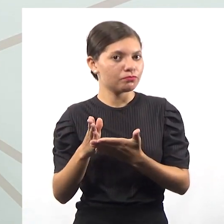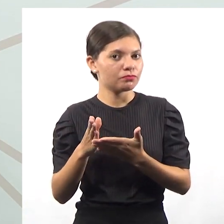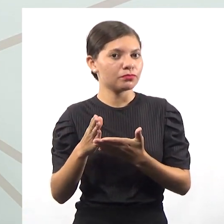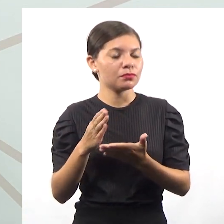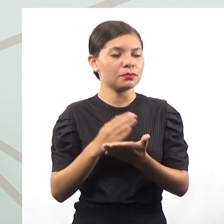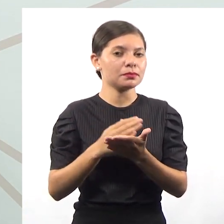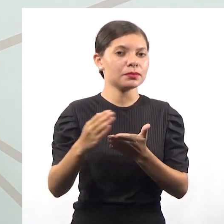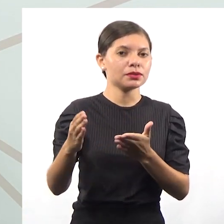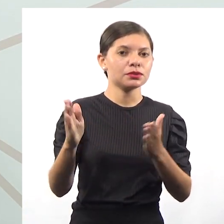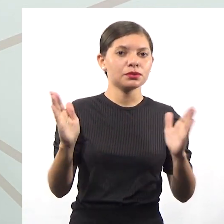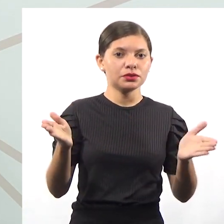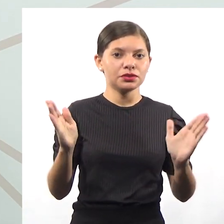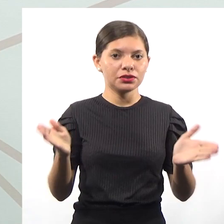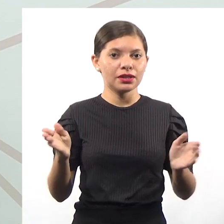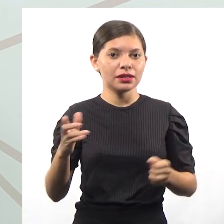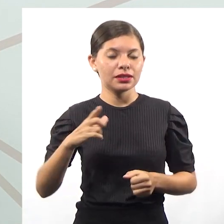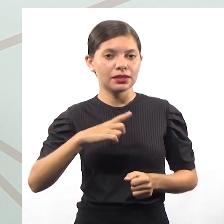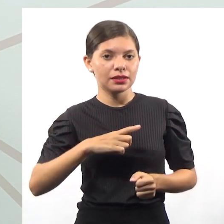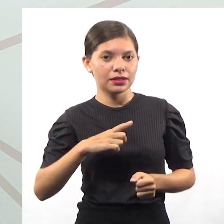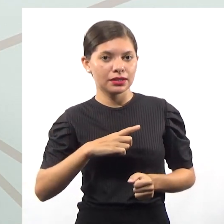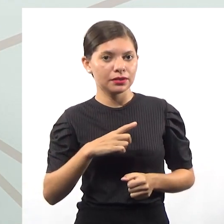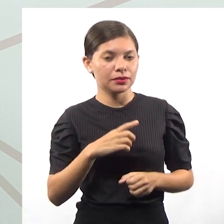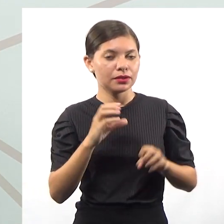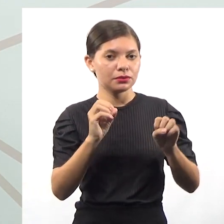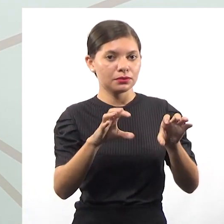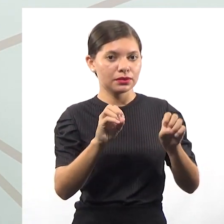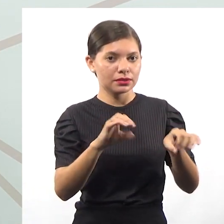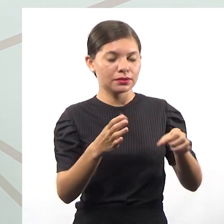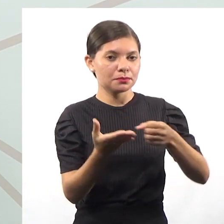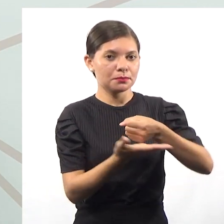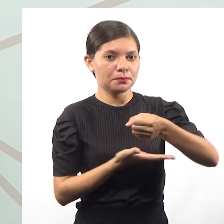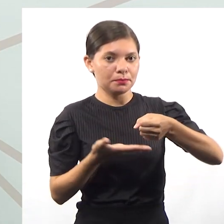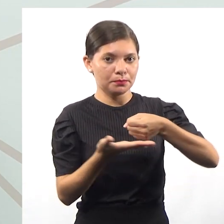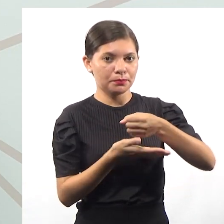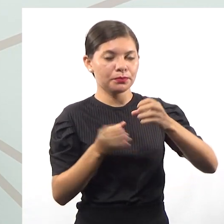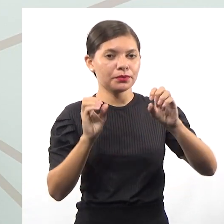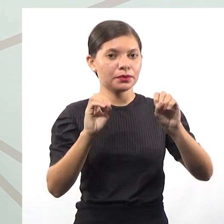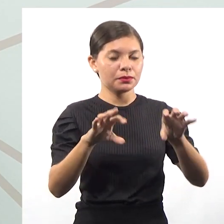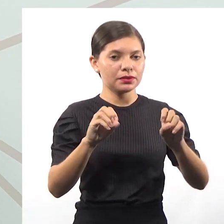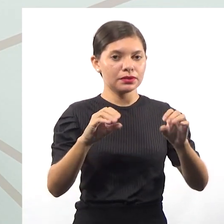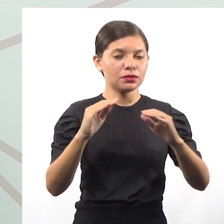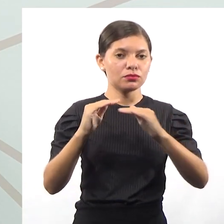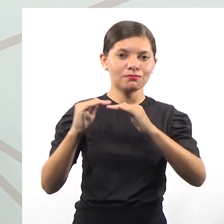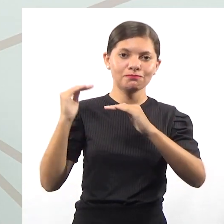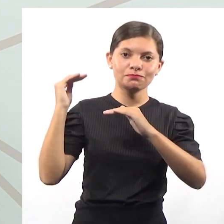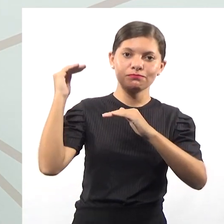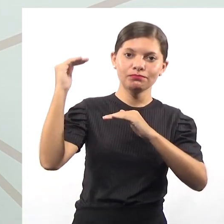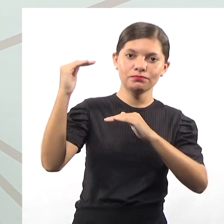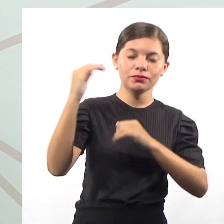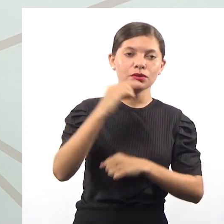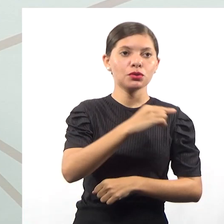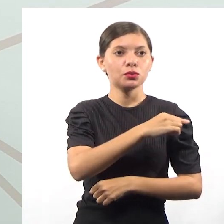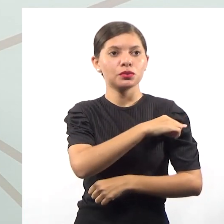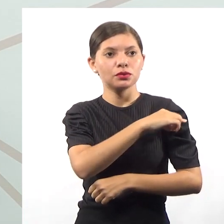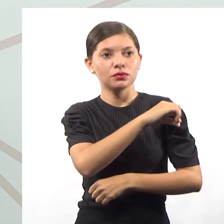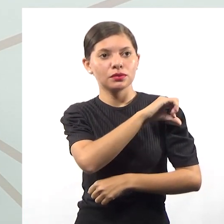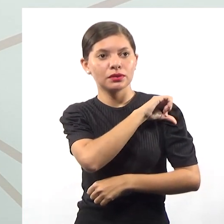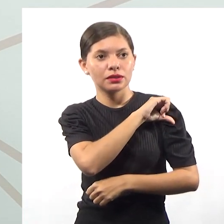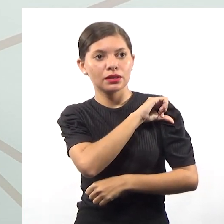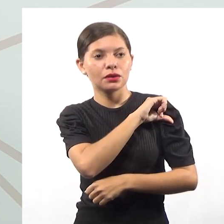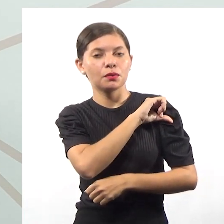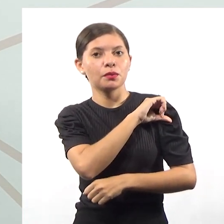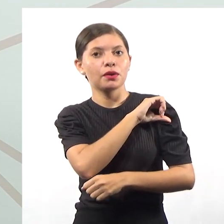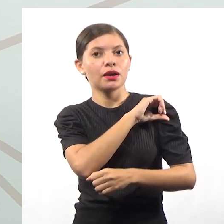outros episódios, que nós temos a educação básica e o ensino superior. E o ensino fundamental é uma